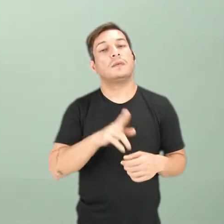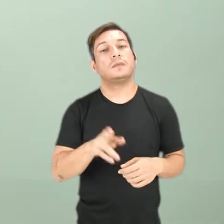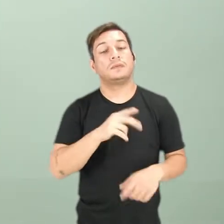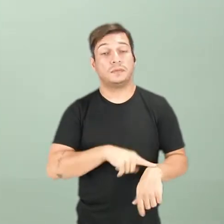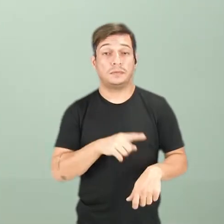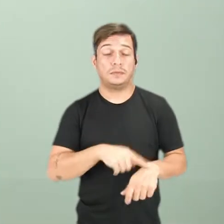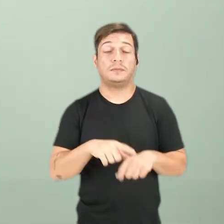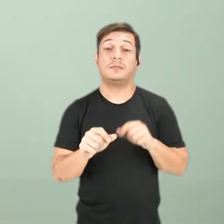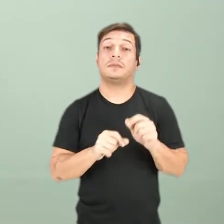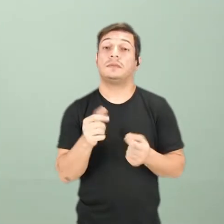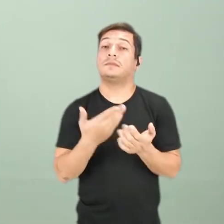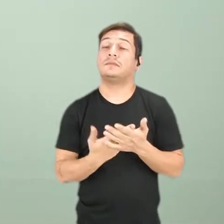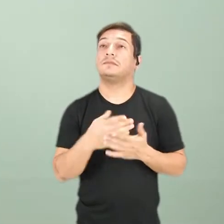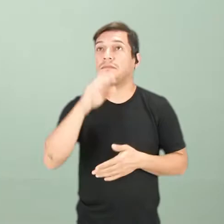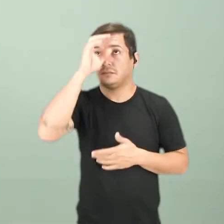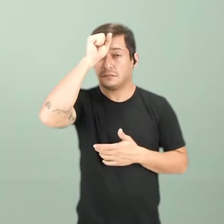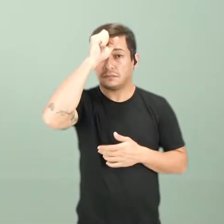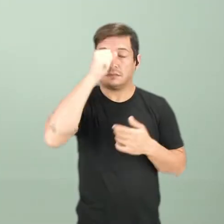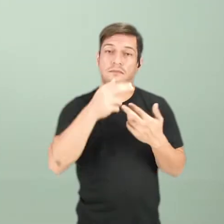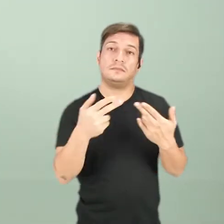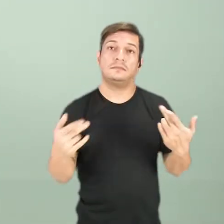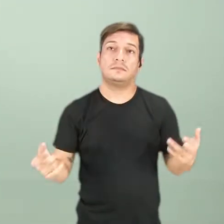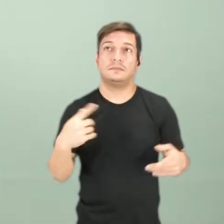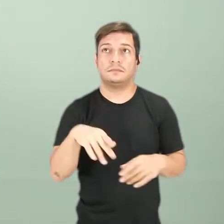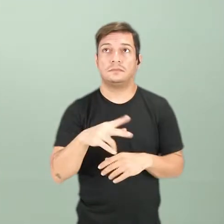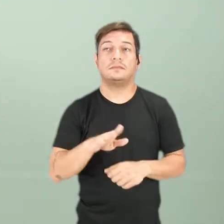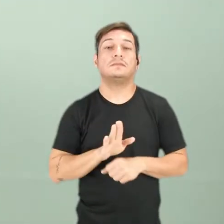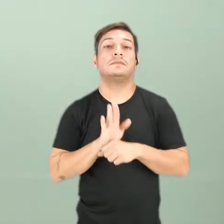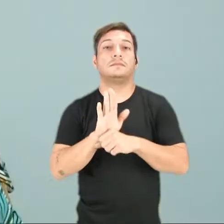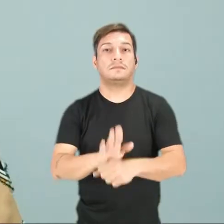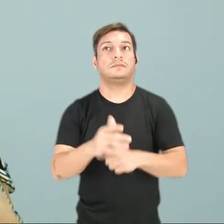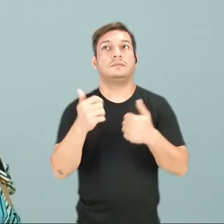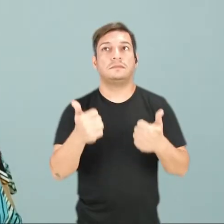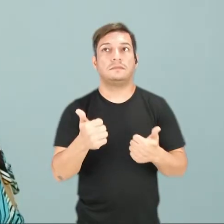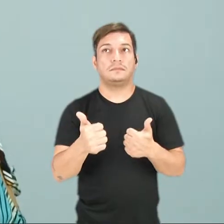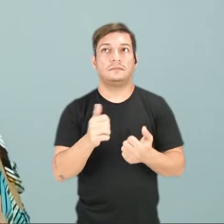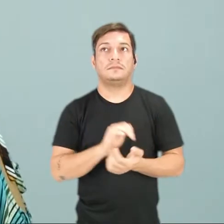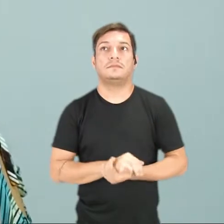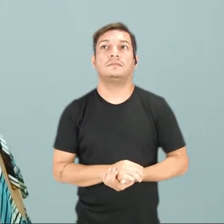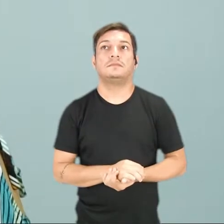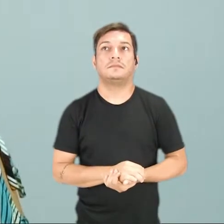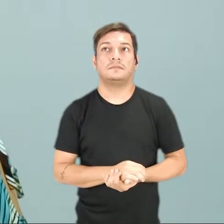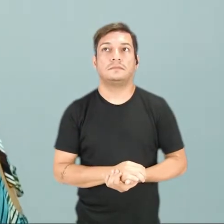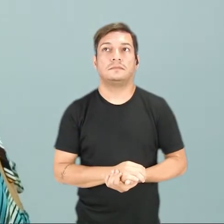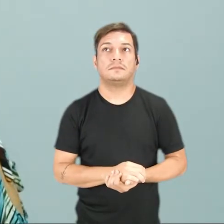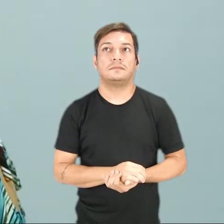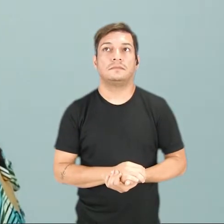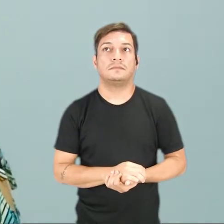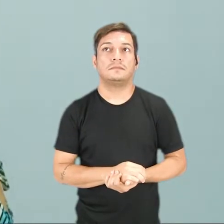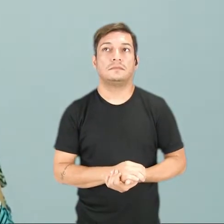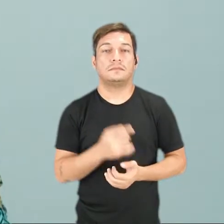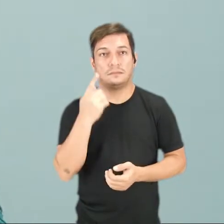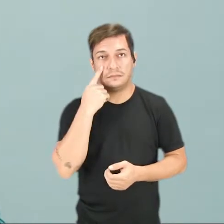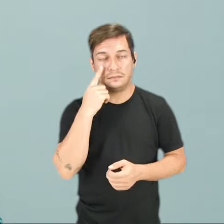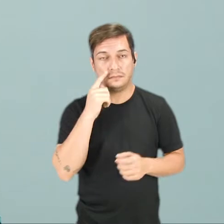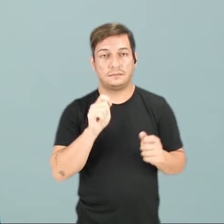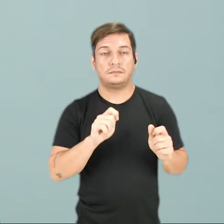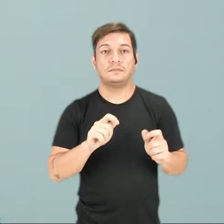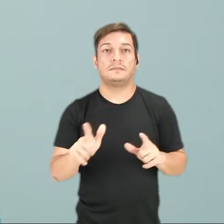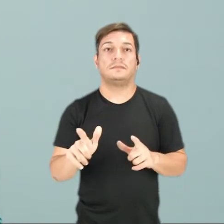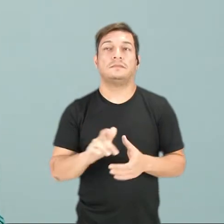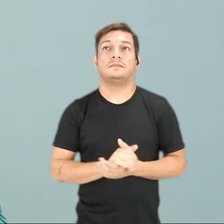tempo estudando e aprendendo coisas que vai te levar para um outro nível, o nível que você quer. Voltando,